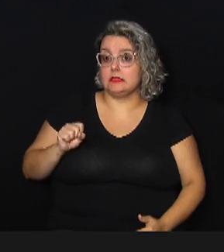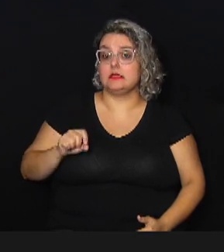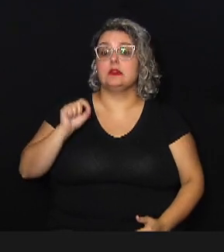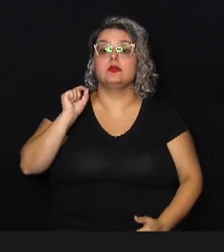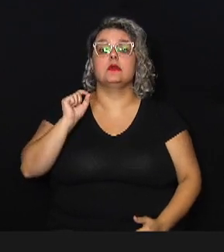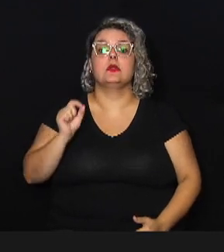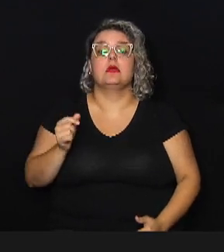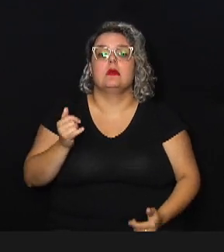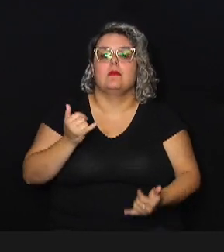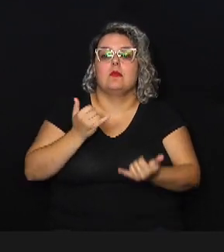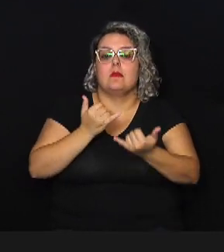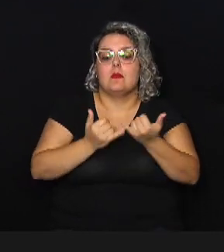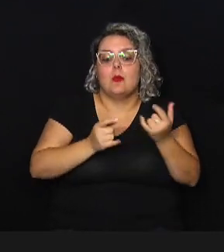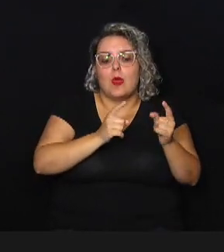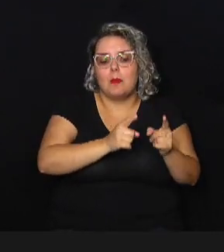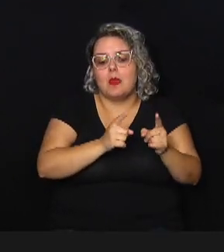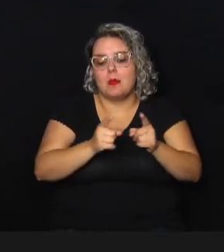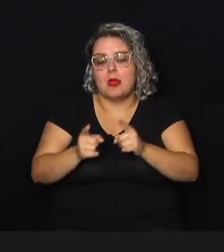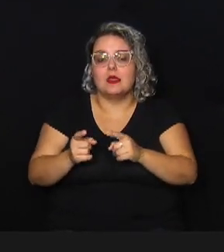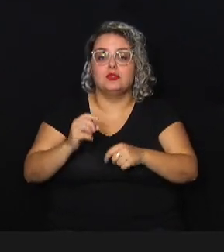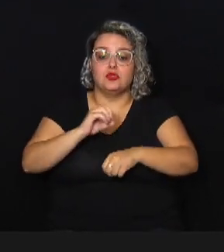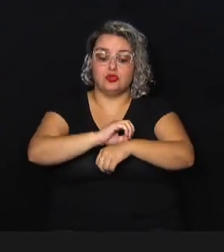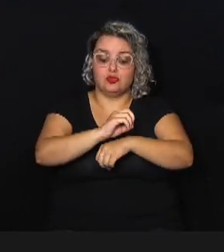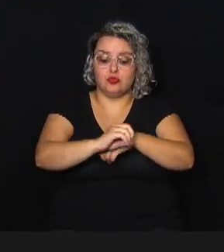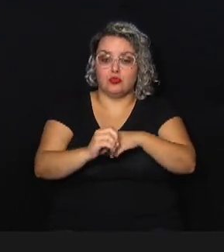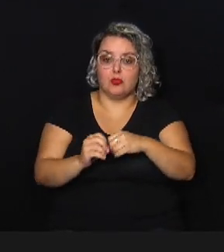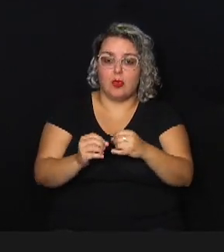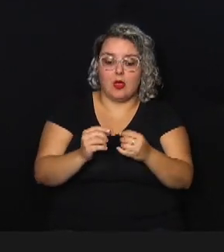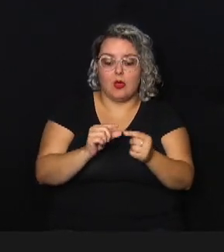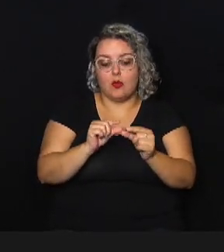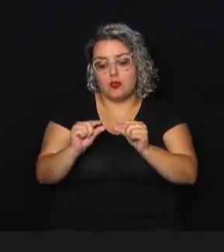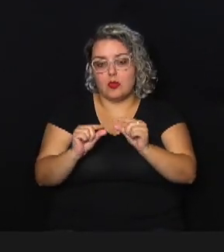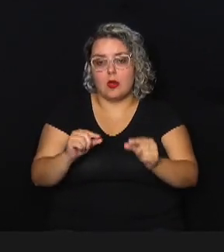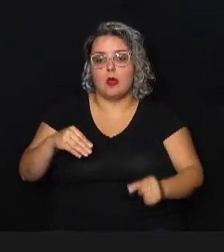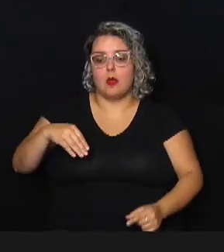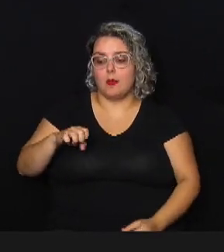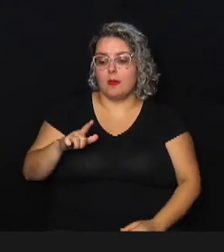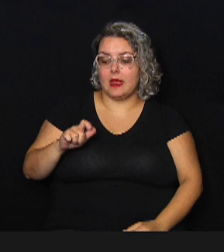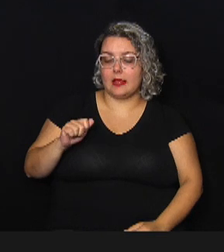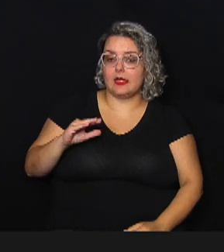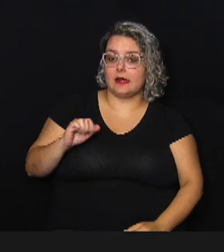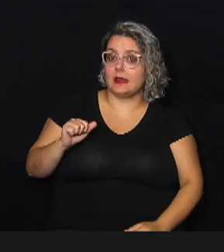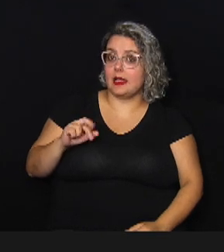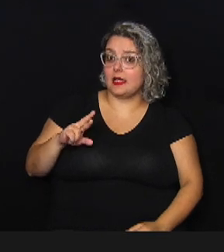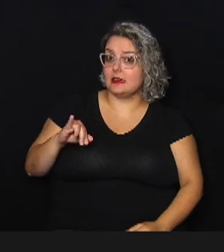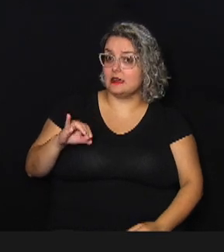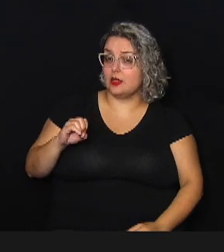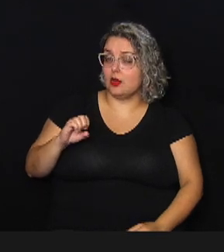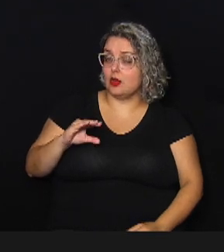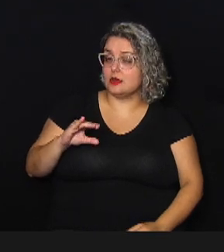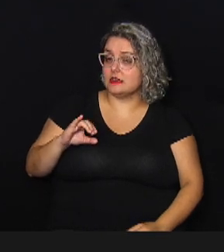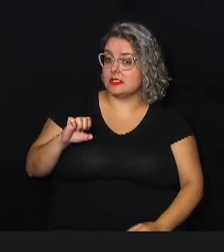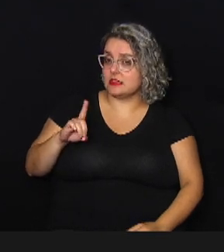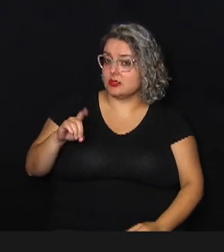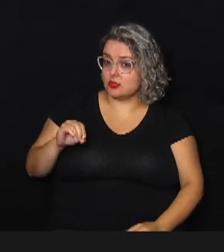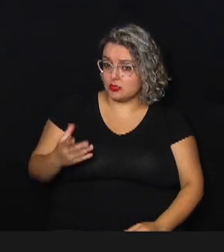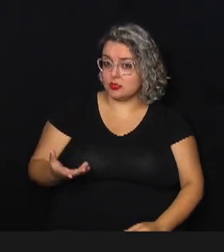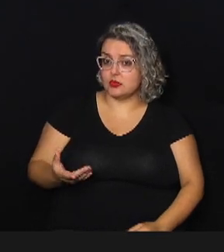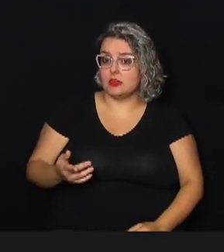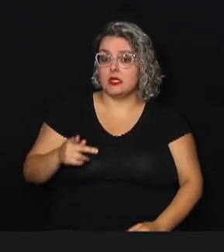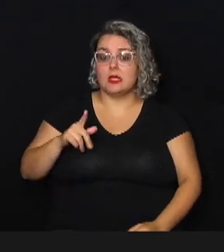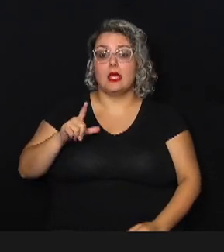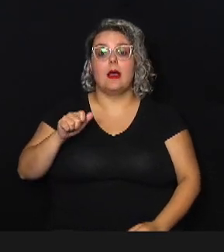fragmentos de uma célula, que se chama megacariócito, tá? E essas plaquetas são os